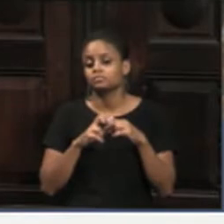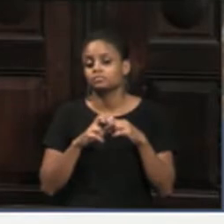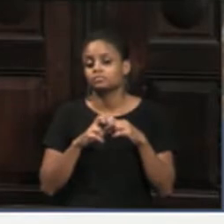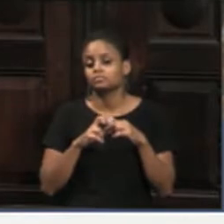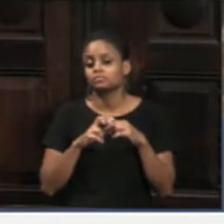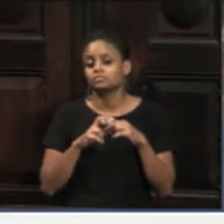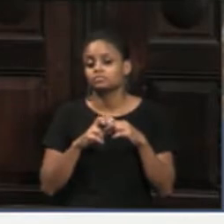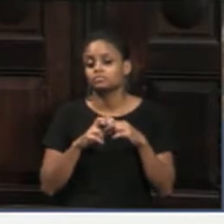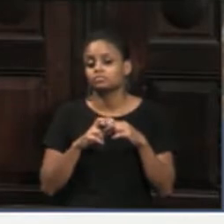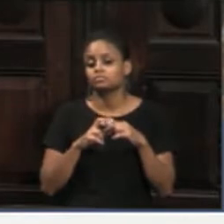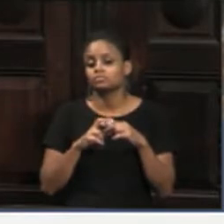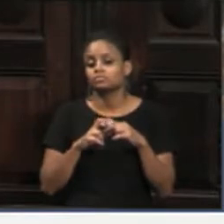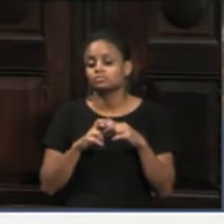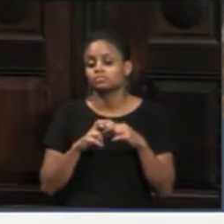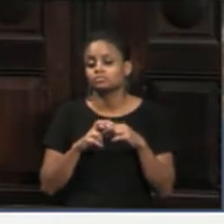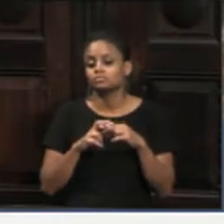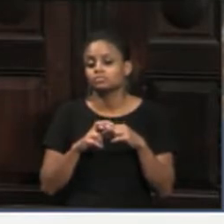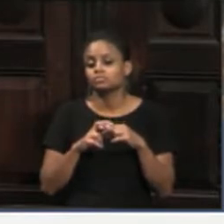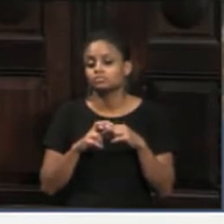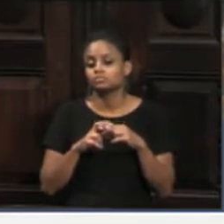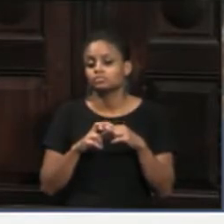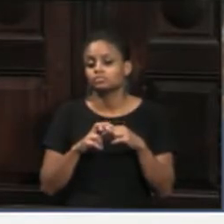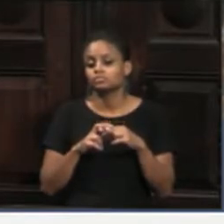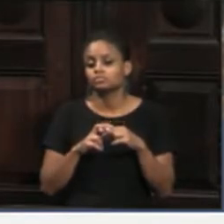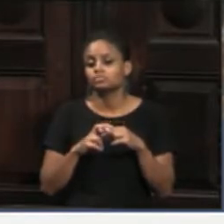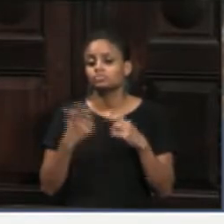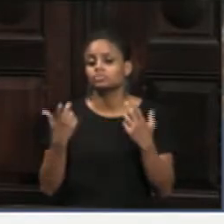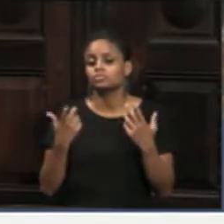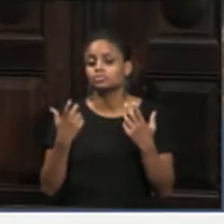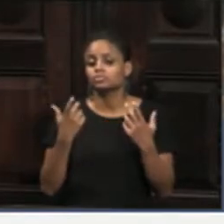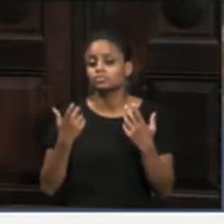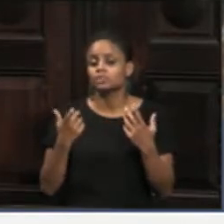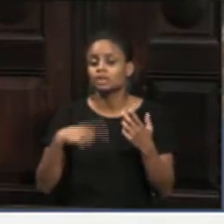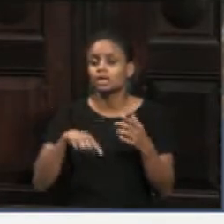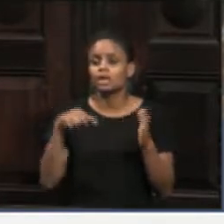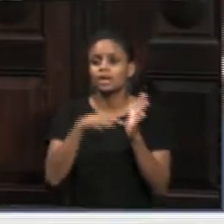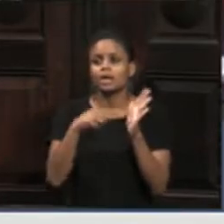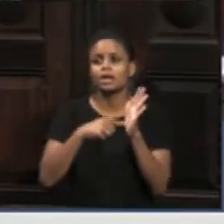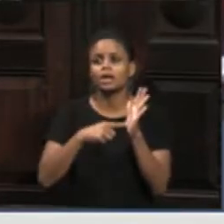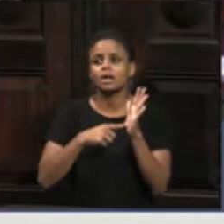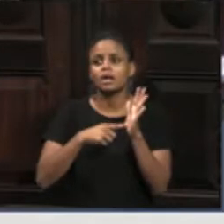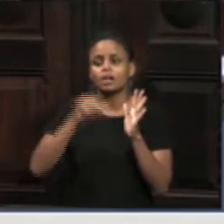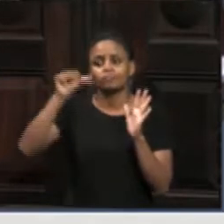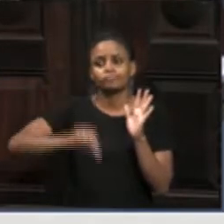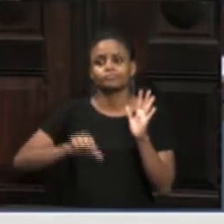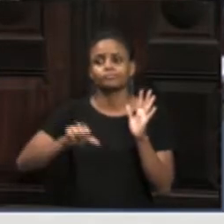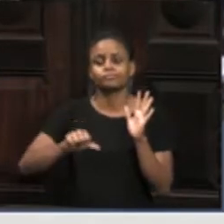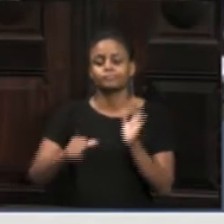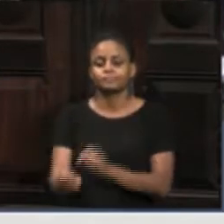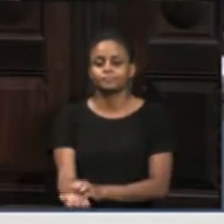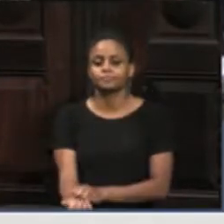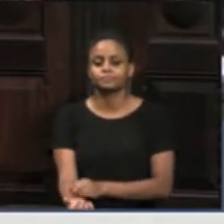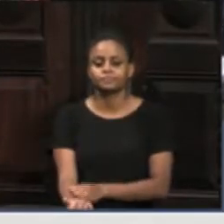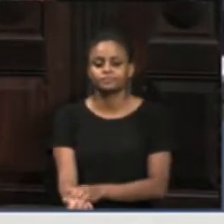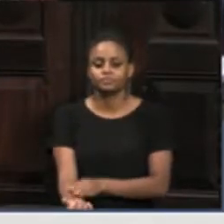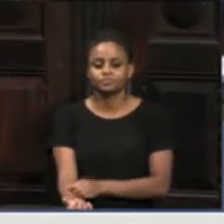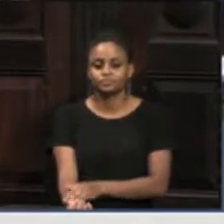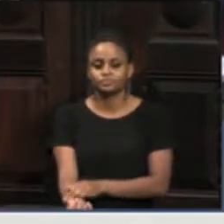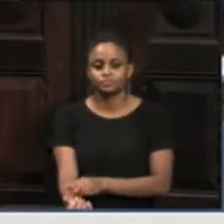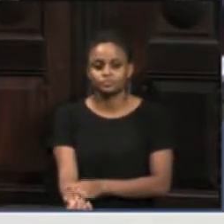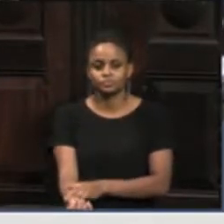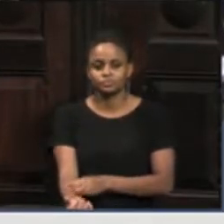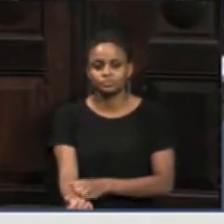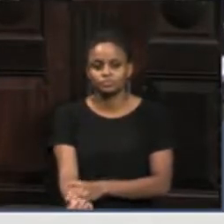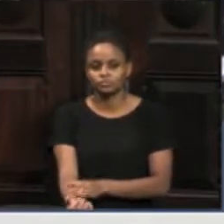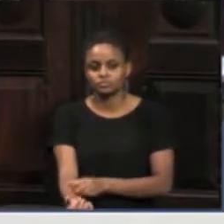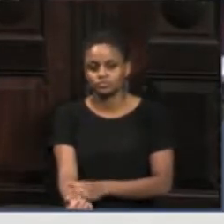essa indicação legislativa seja considerada prejudicada. A presidência defere o pedido de Vossa Excelência na questão